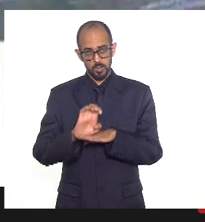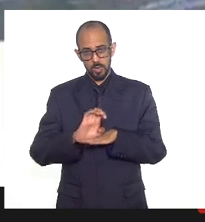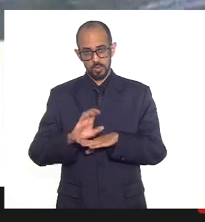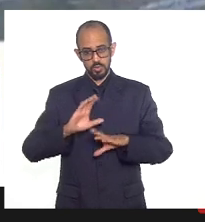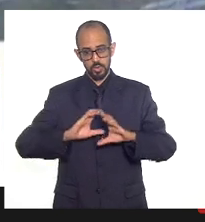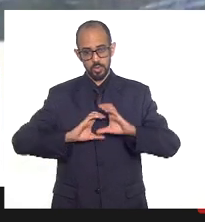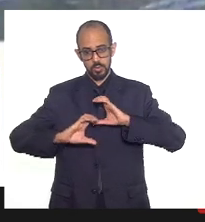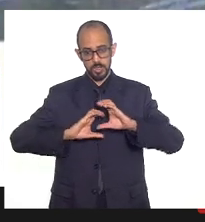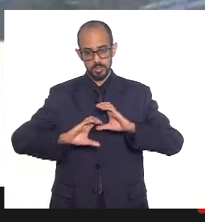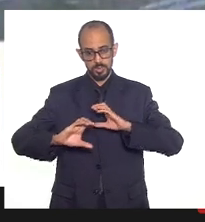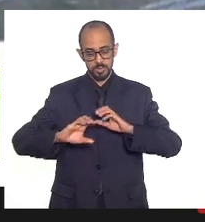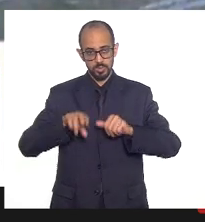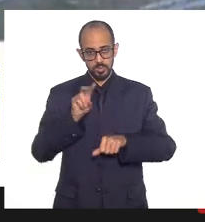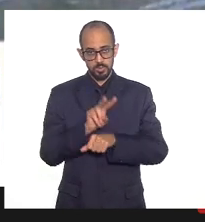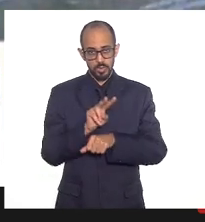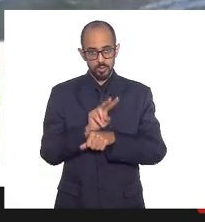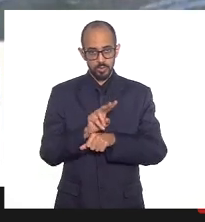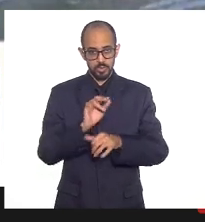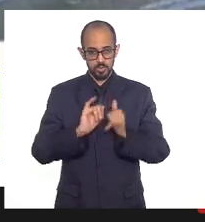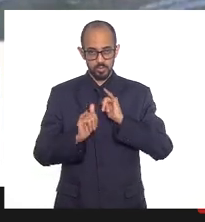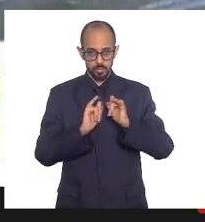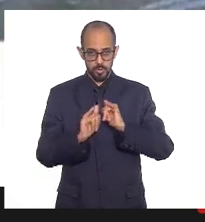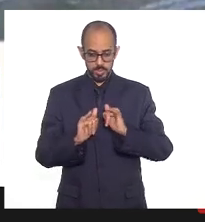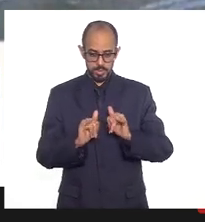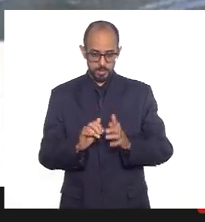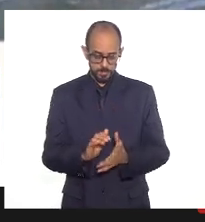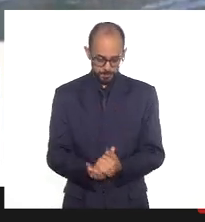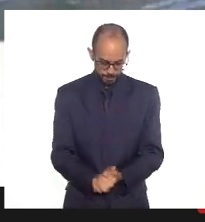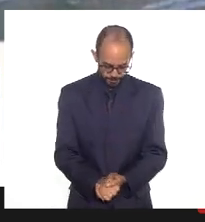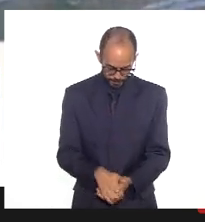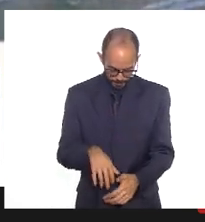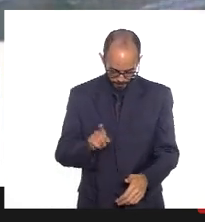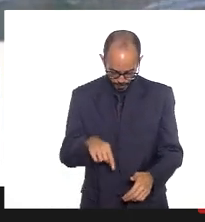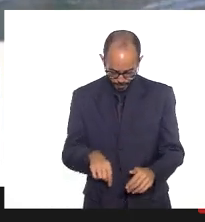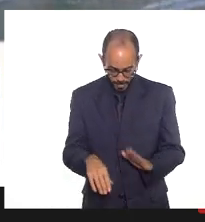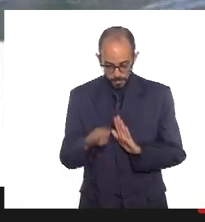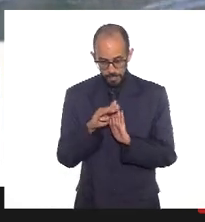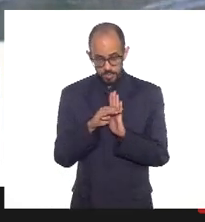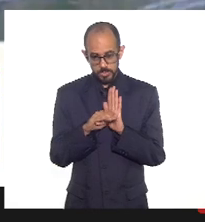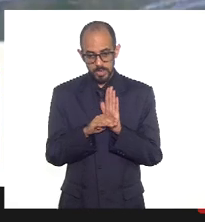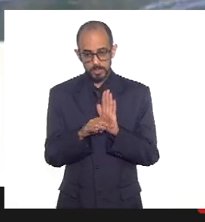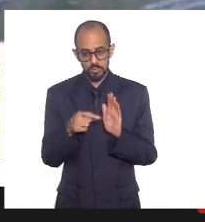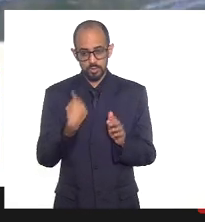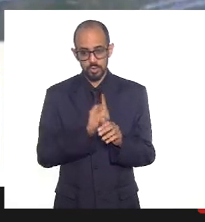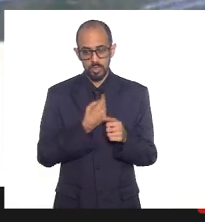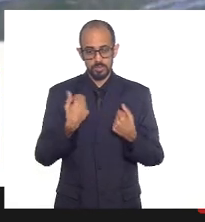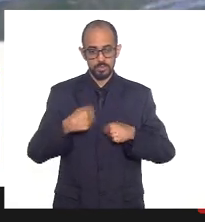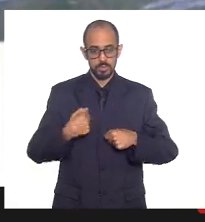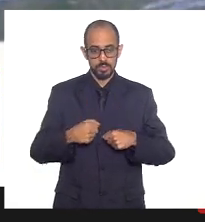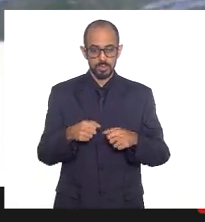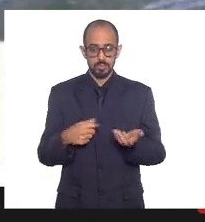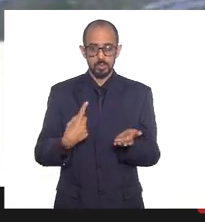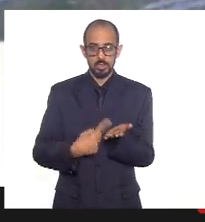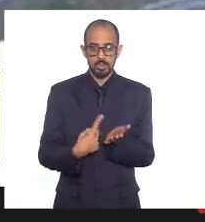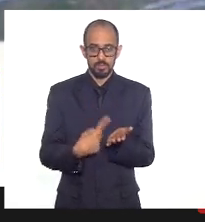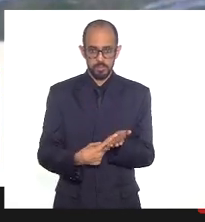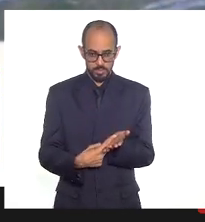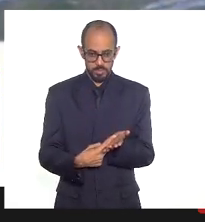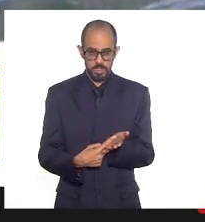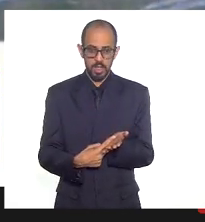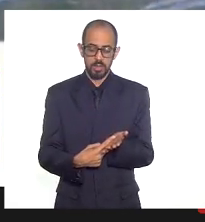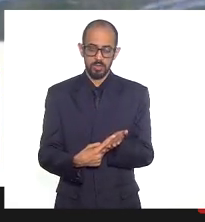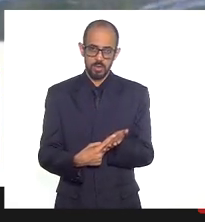Estadual de Proteção de Dados, né, que eu acho que são processos para a gente ter aqui entre nós pactuados de uma